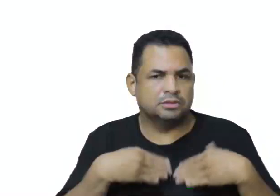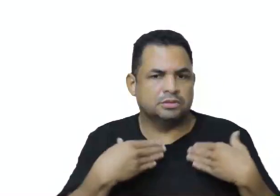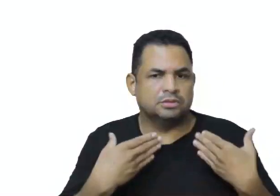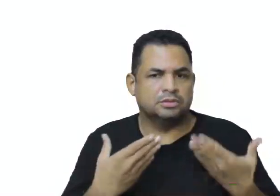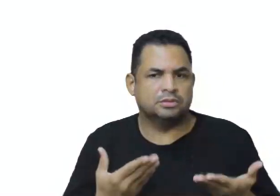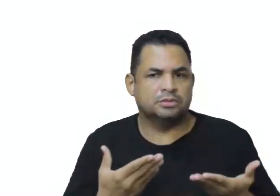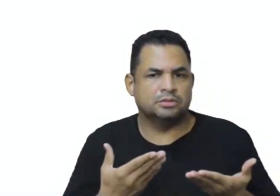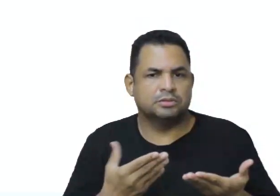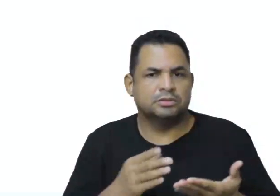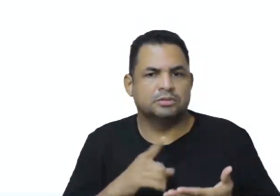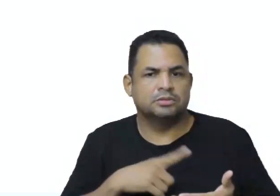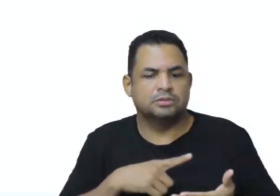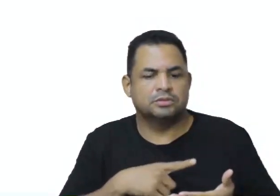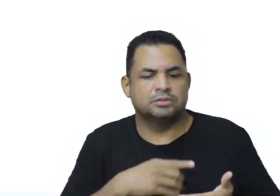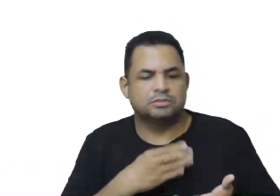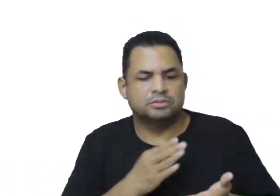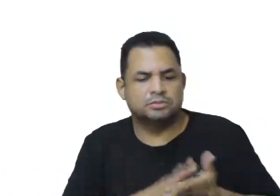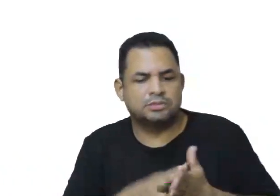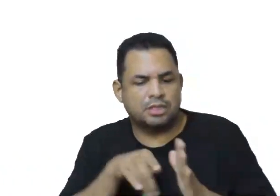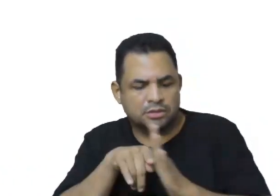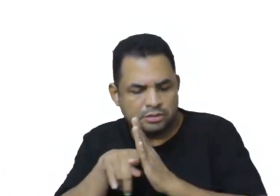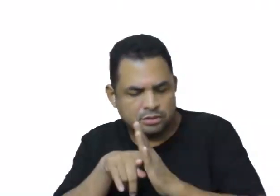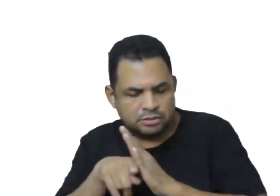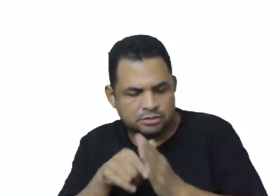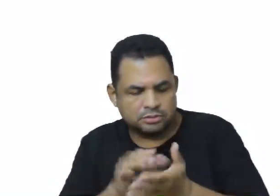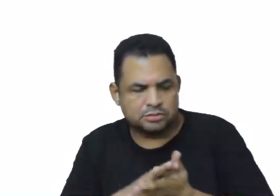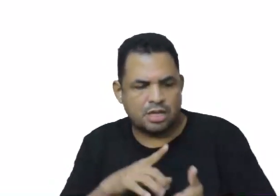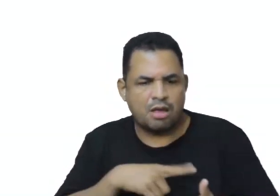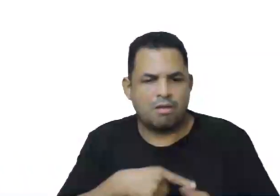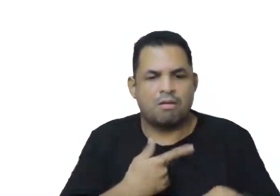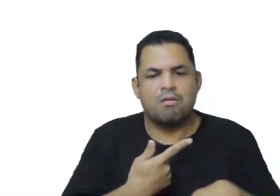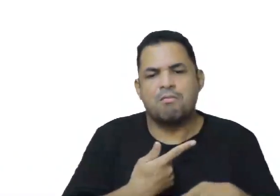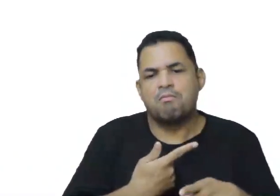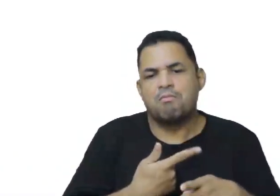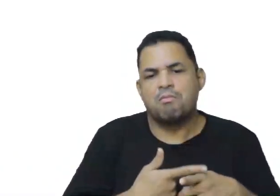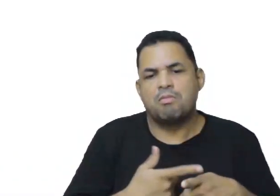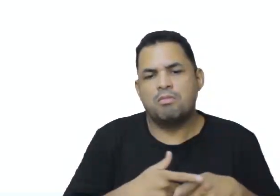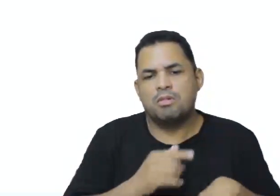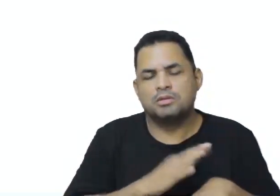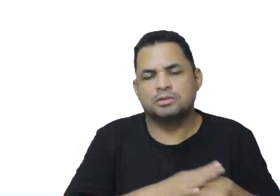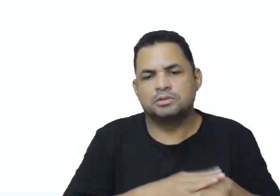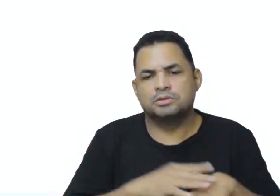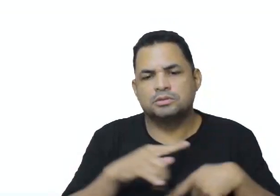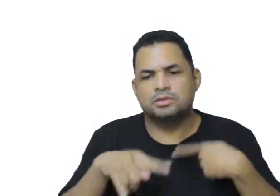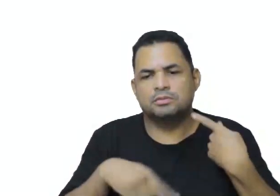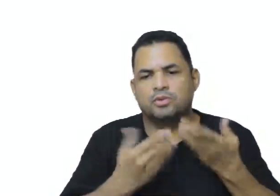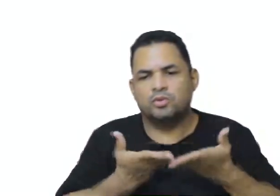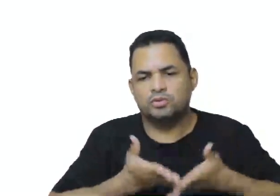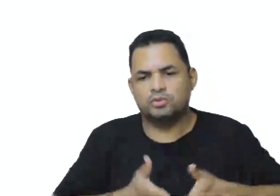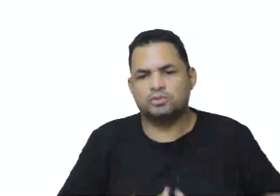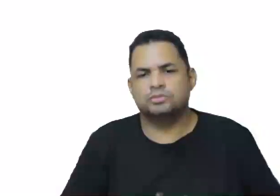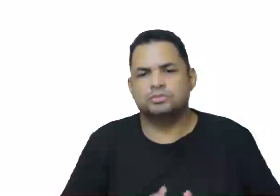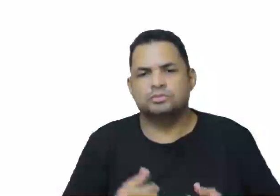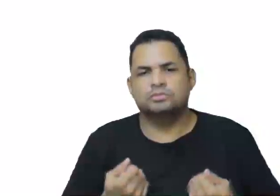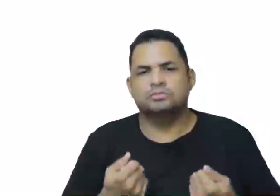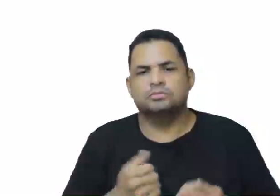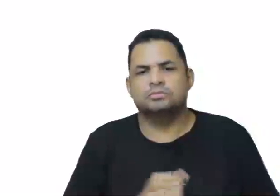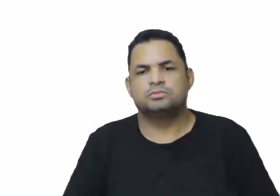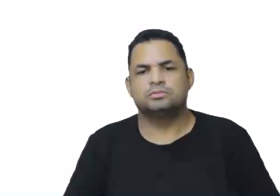forem diagnosticadas anomalias sérias e incompatíveis com a vida pós-natal, às vezes isso pode ser